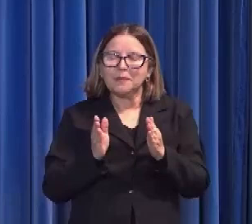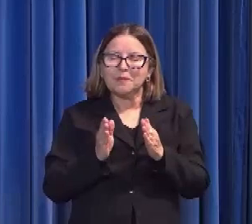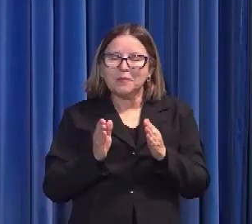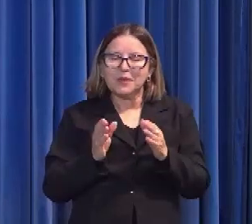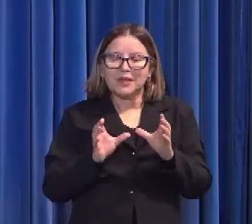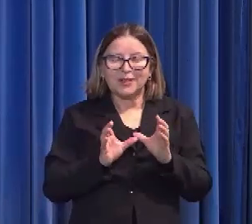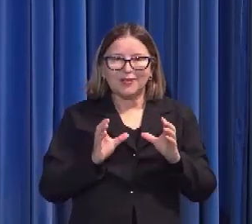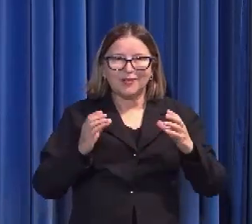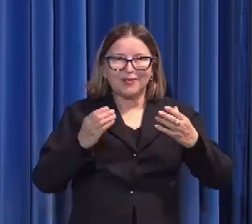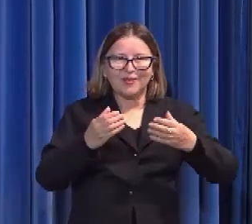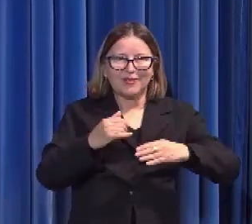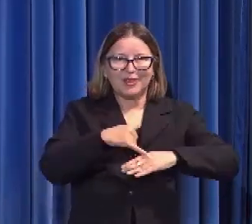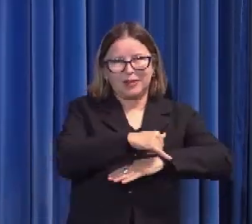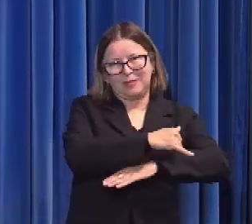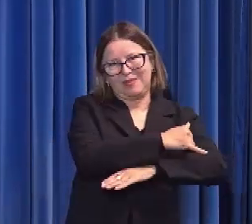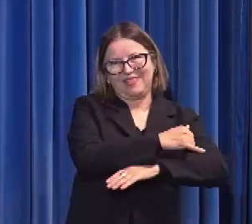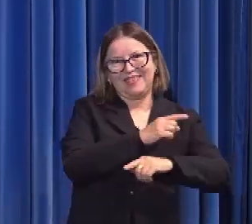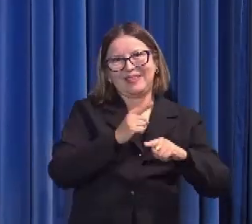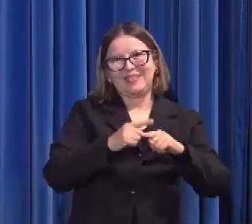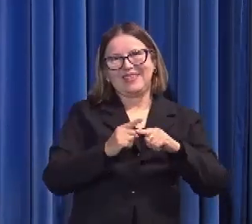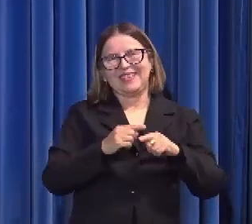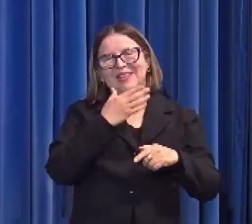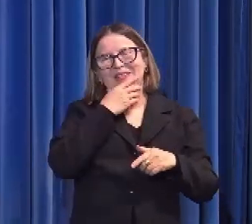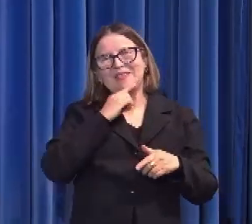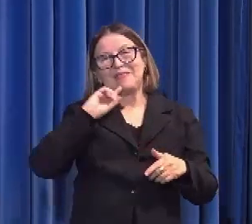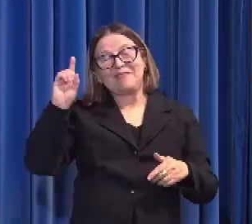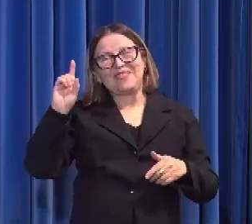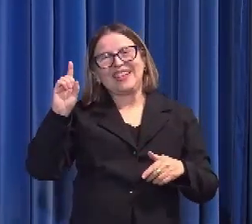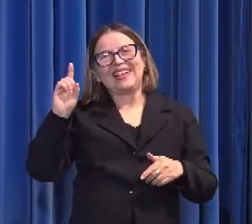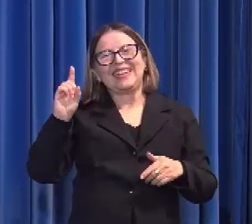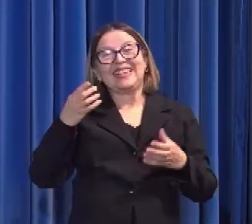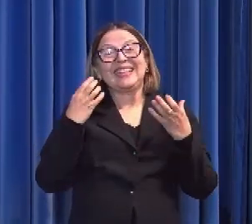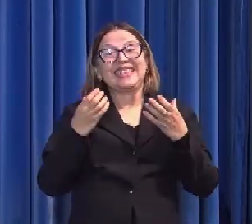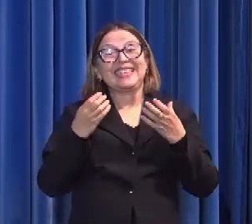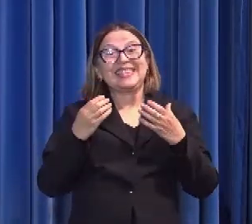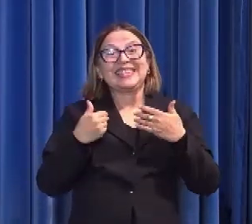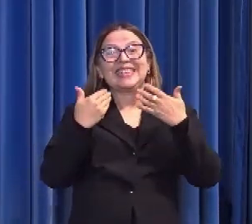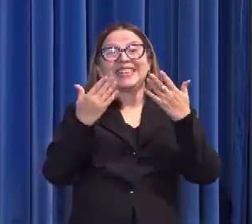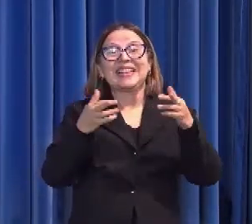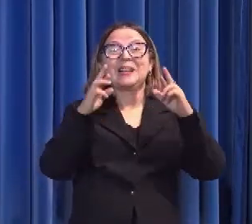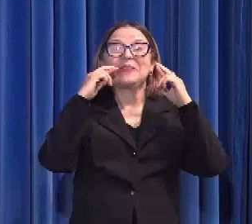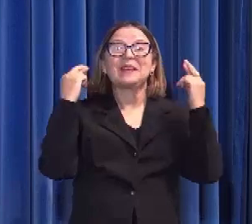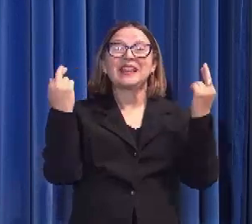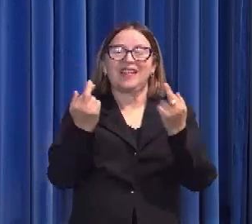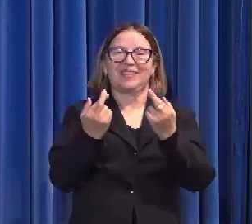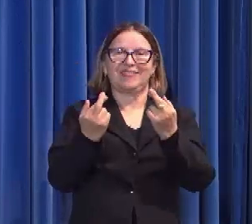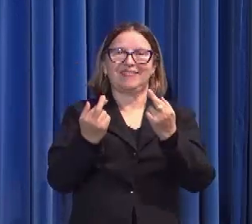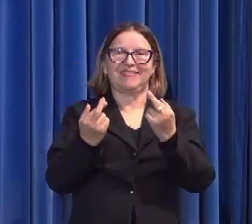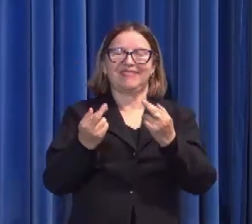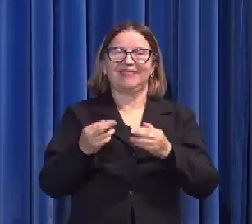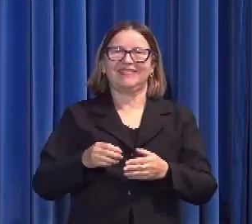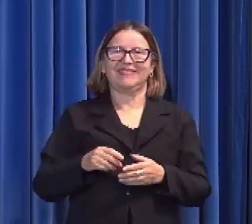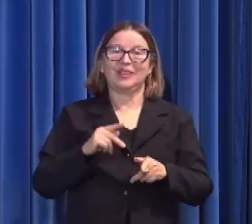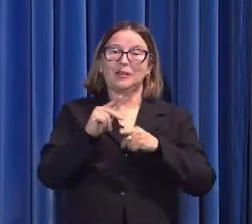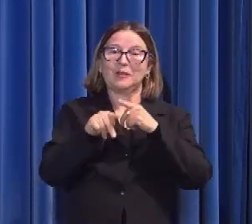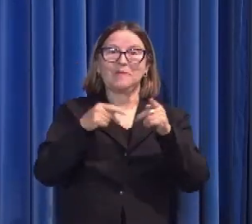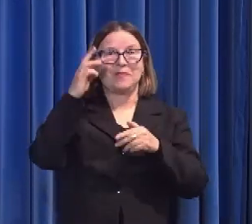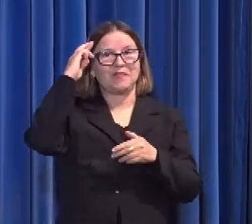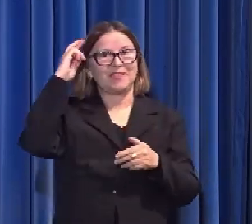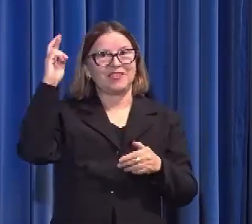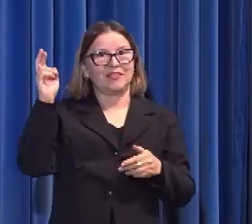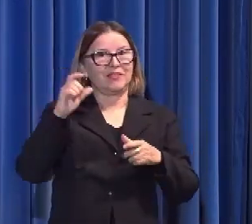o reino não é grande a turma Esse é um pequeno rebanho não era só aquele